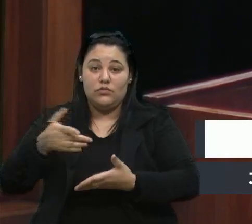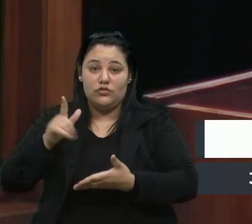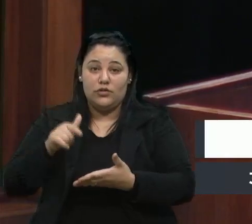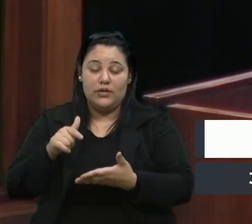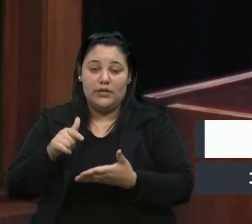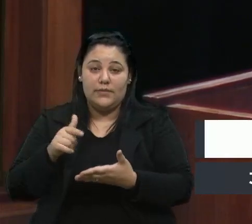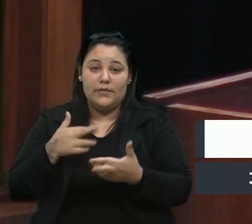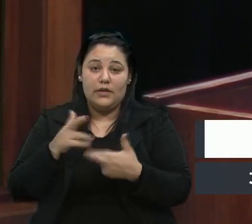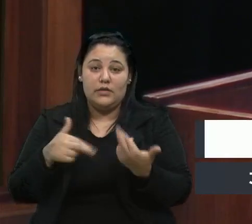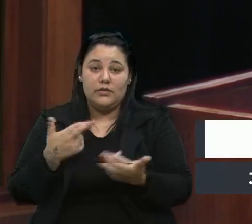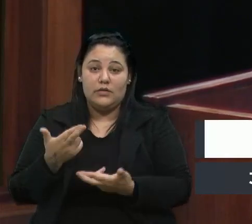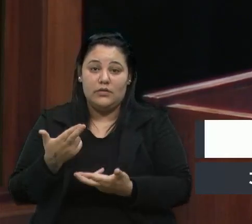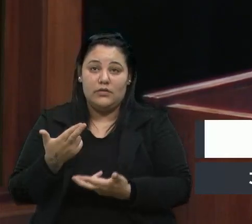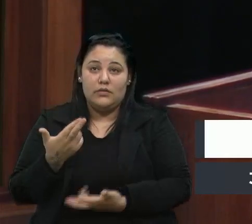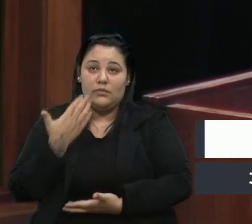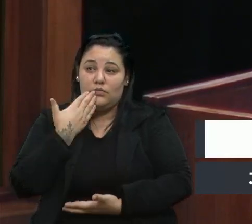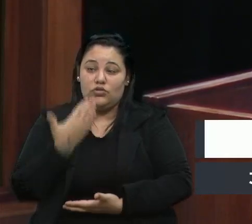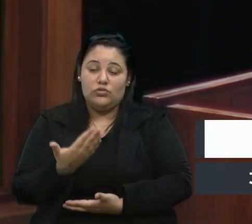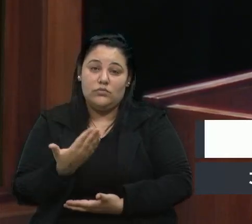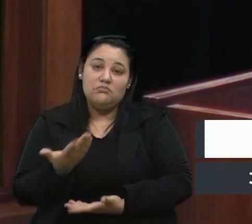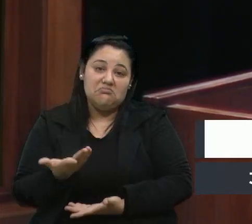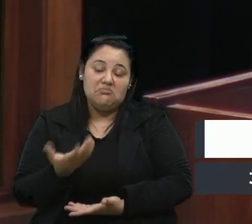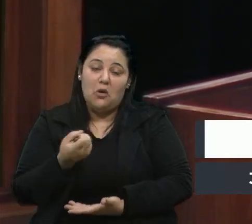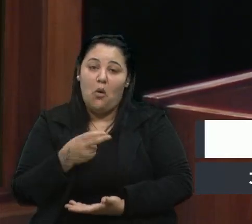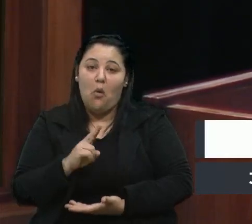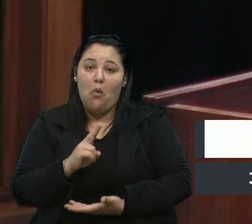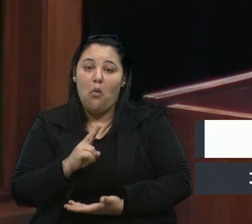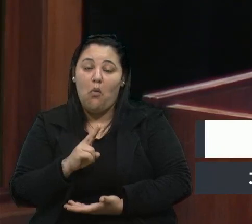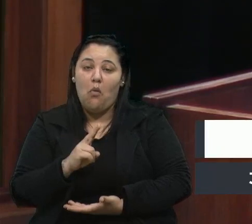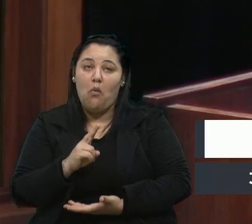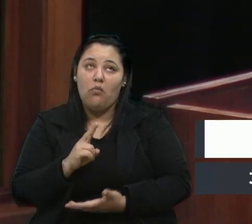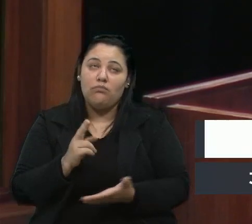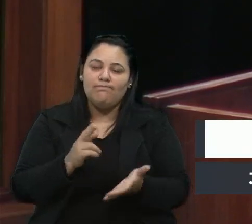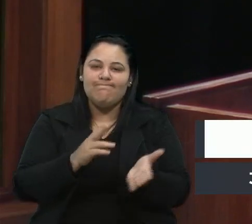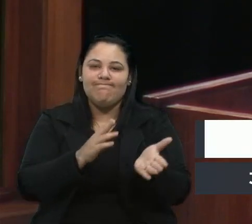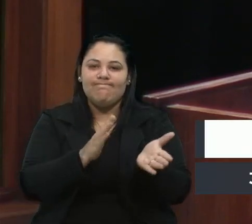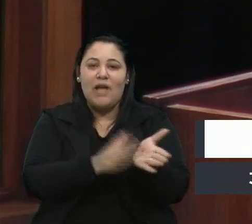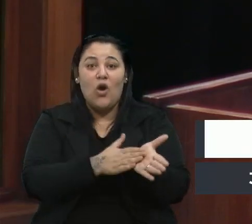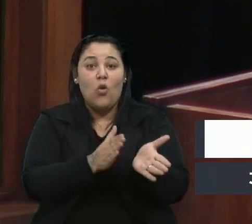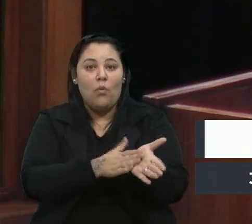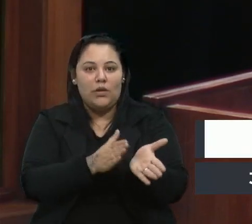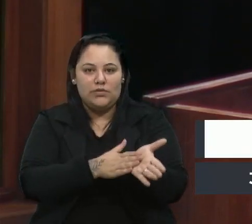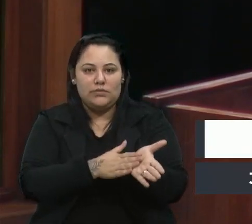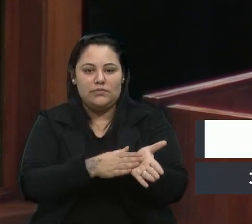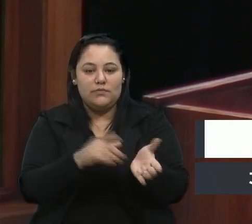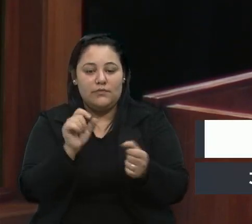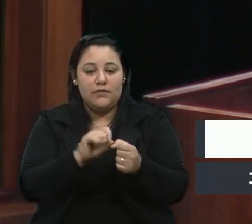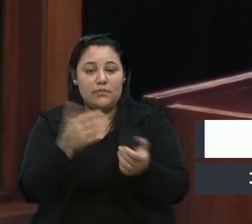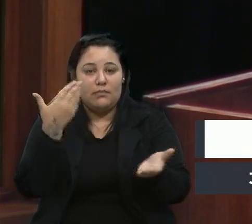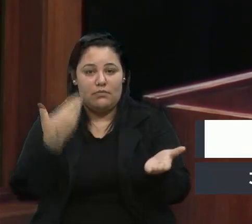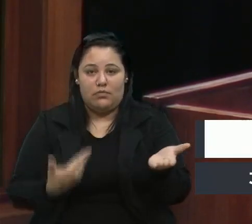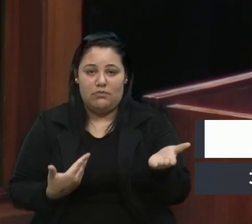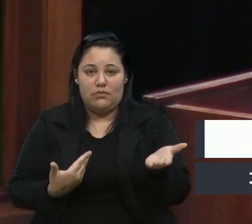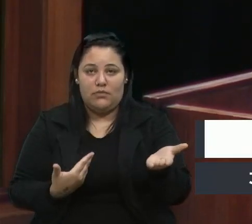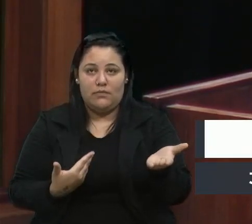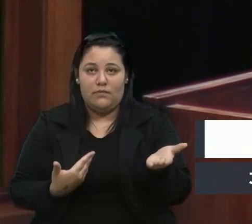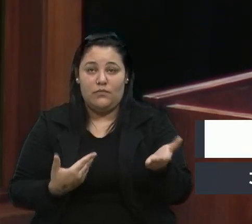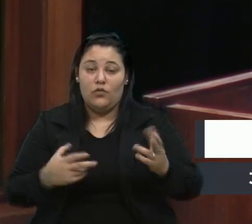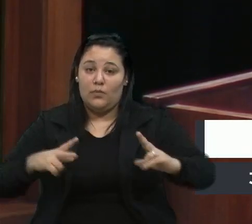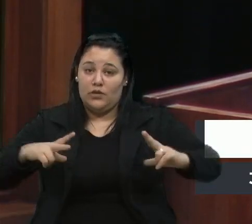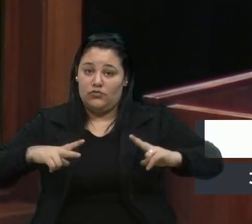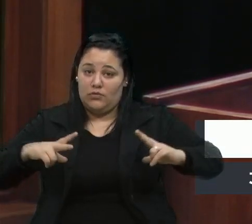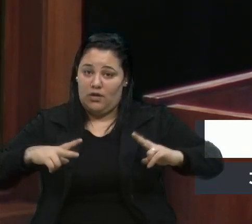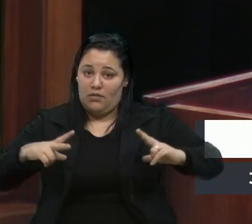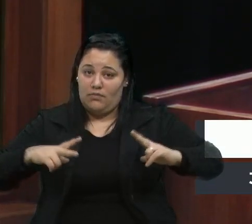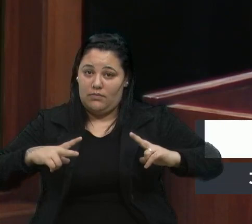requisição, ou melhor, uma cobrança, né, que me foi feita no privado,